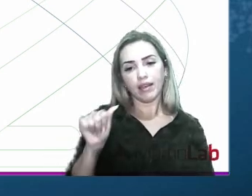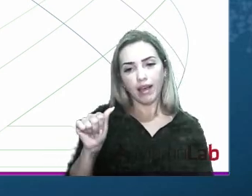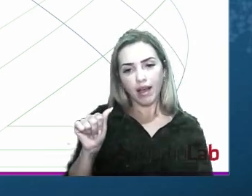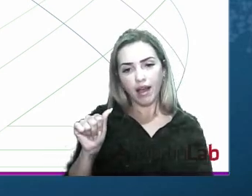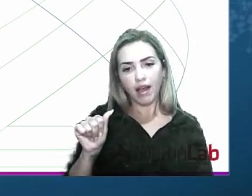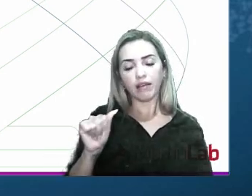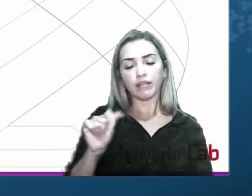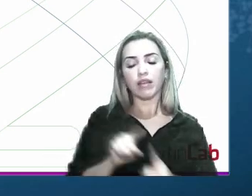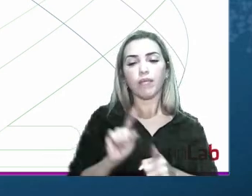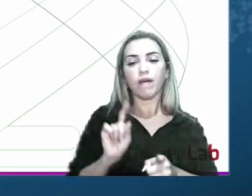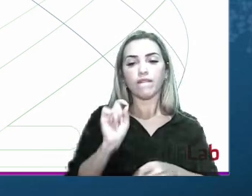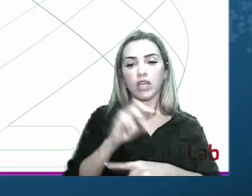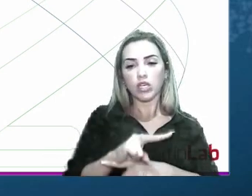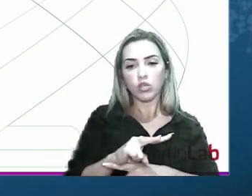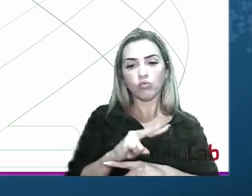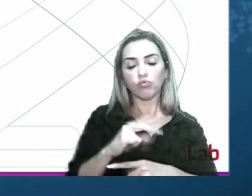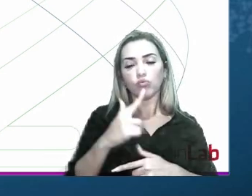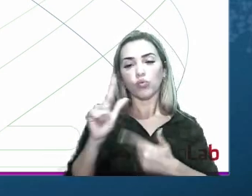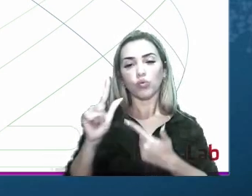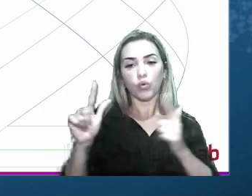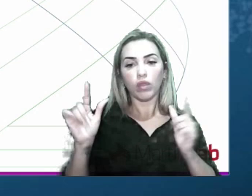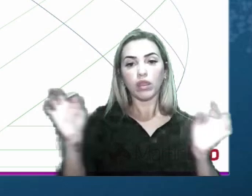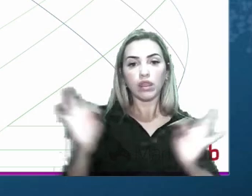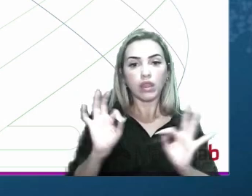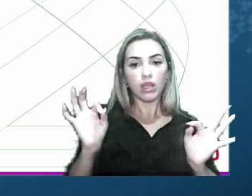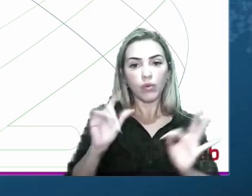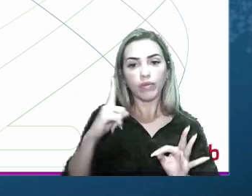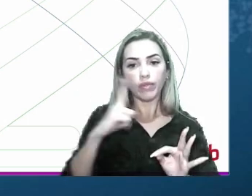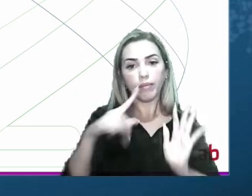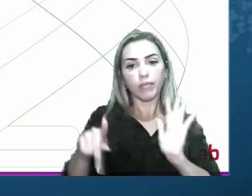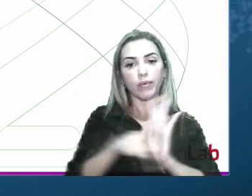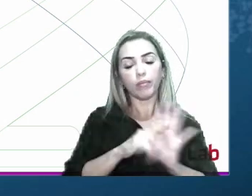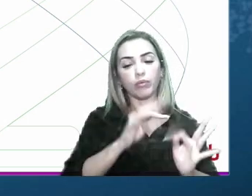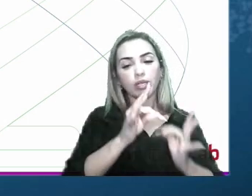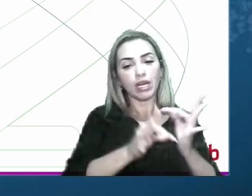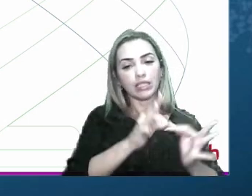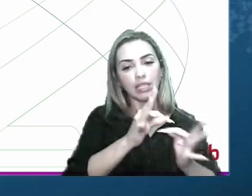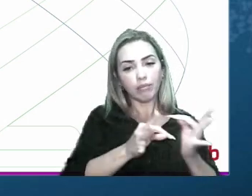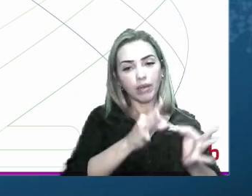vírus vetorizados, e nenhum deles estão tratando